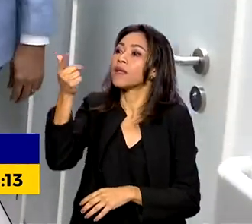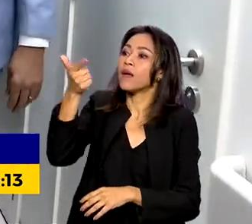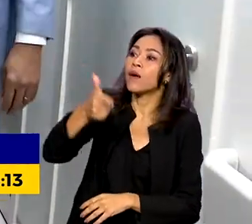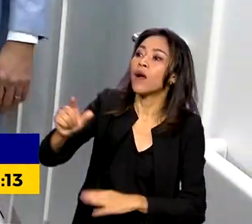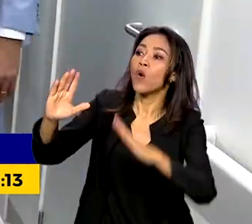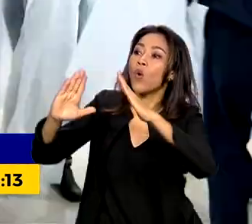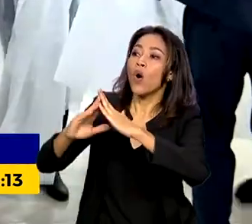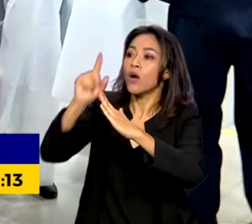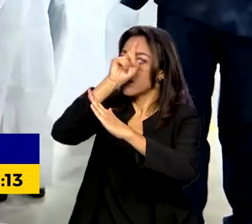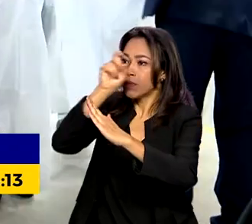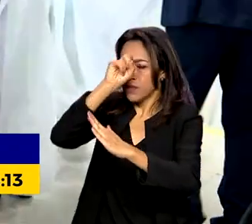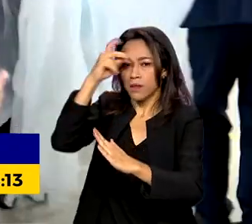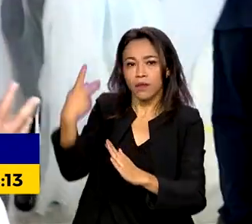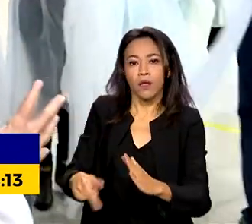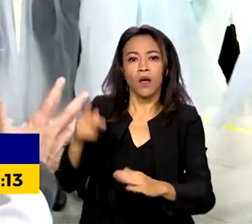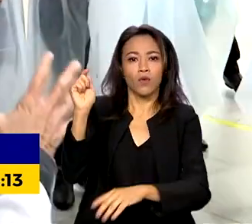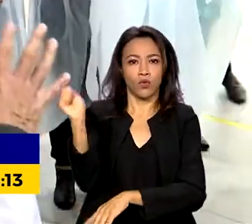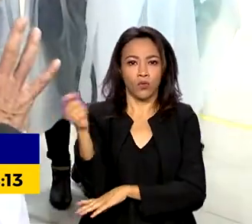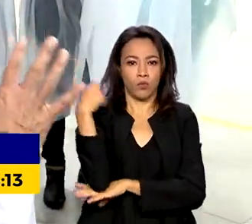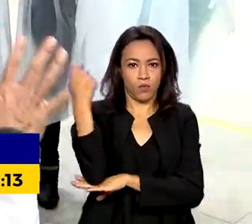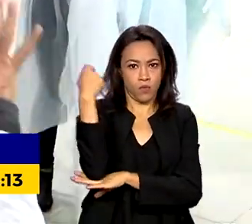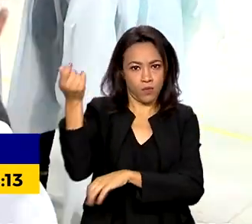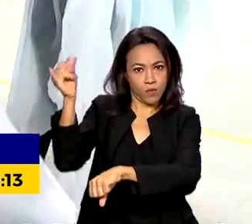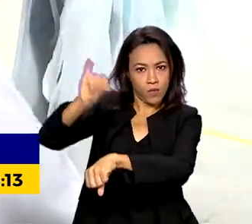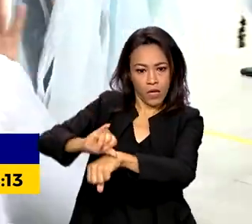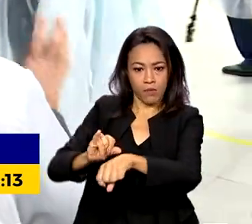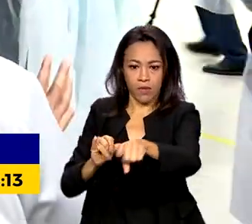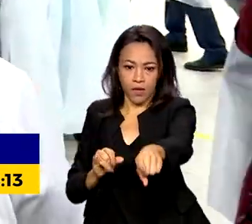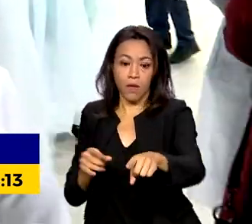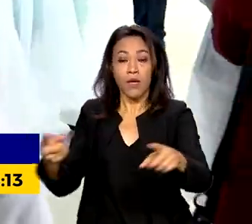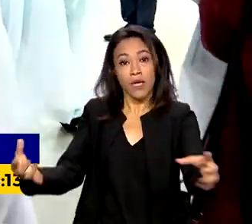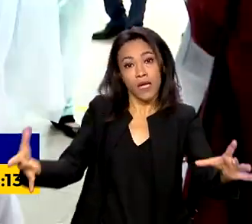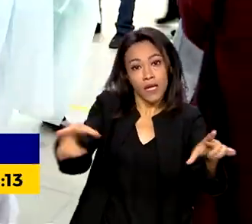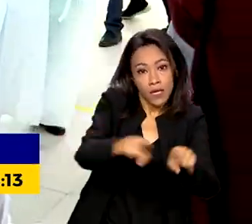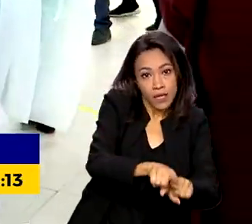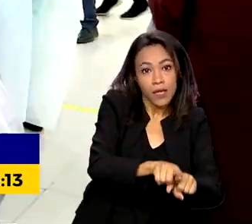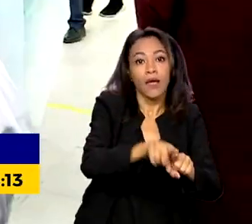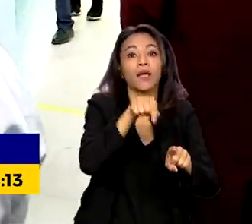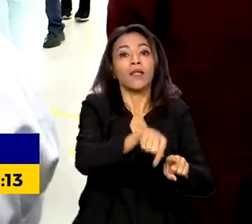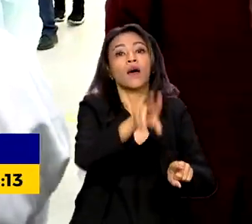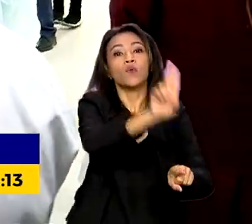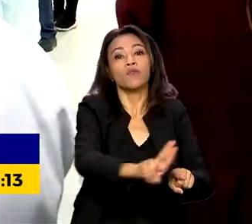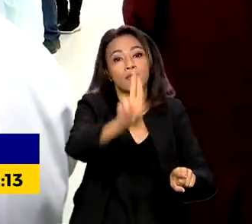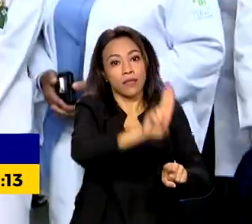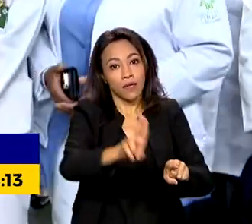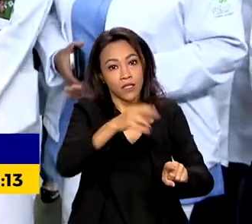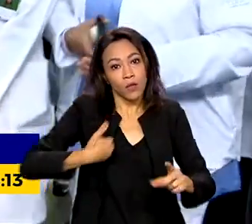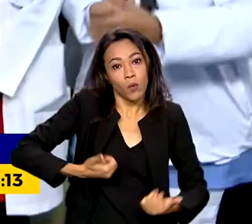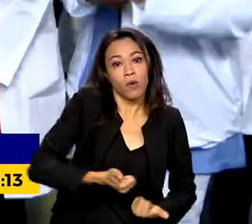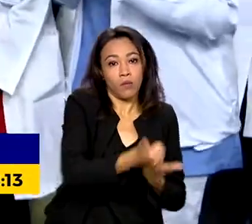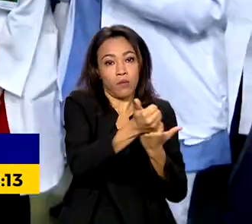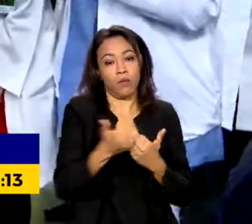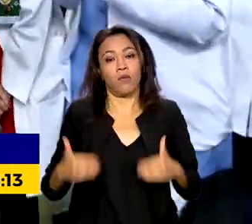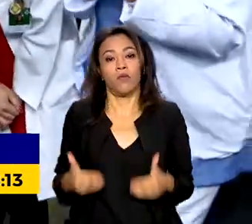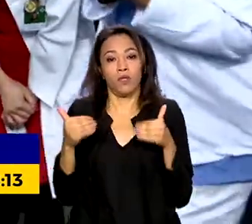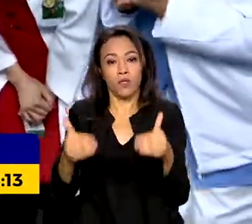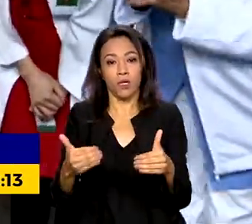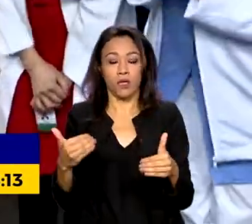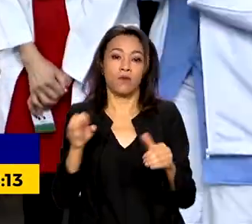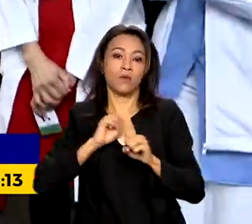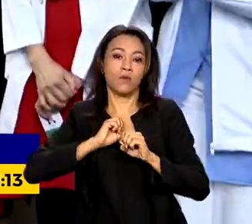de Porto Alegre, unidade pública e universitária ligada ao Ministério da Educação. A pasta destinou um recurso